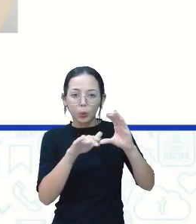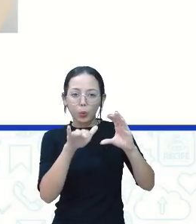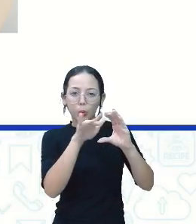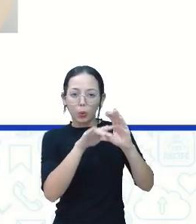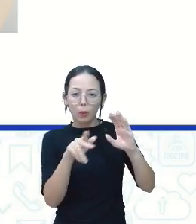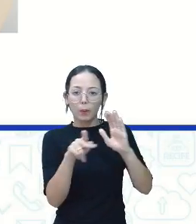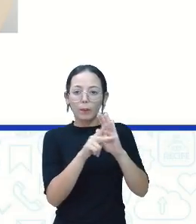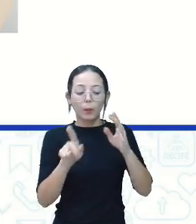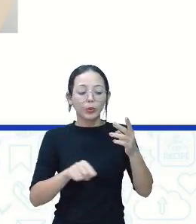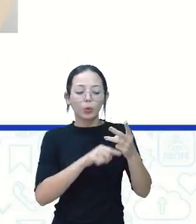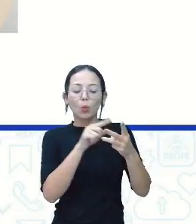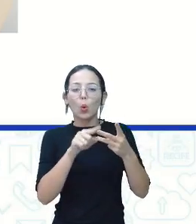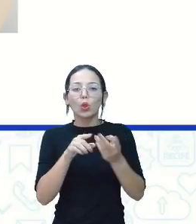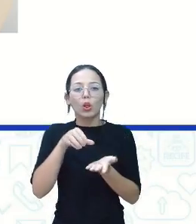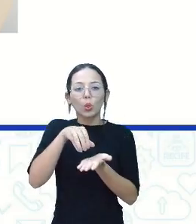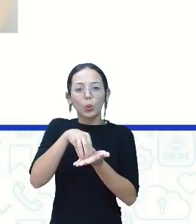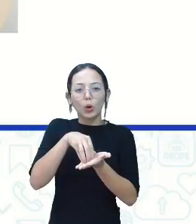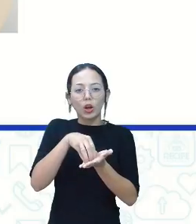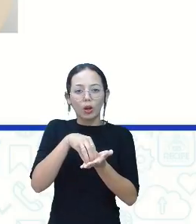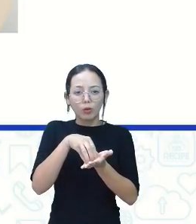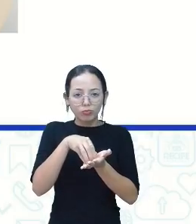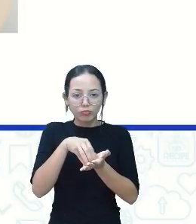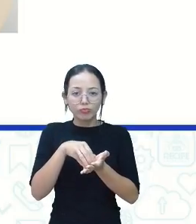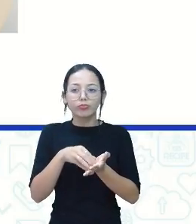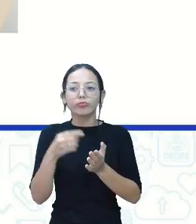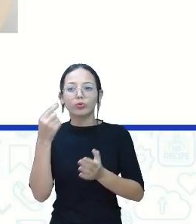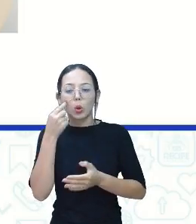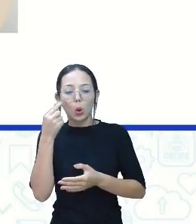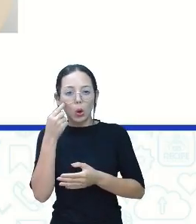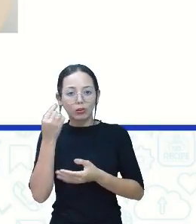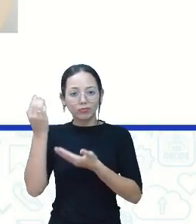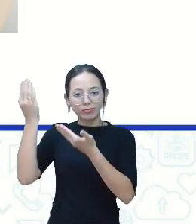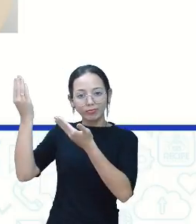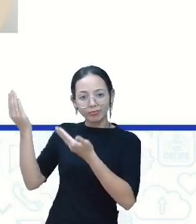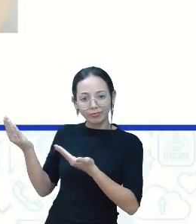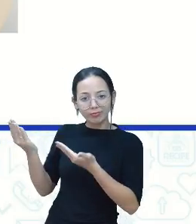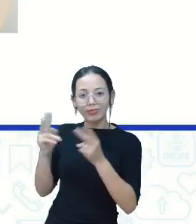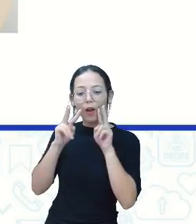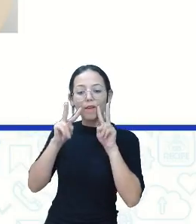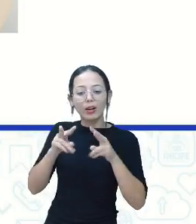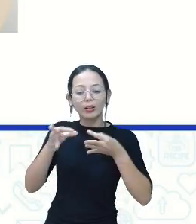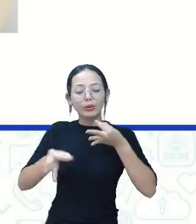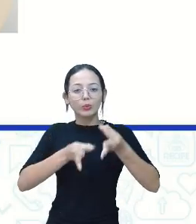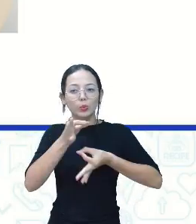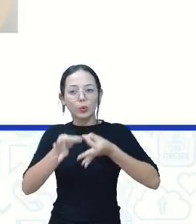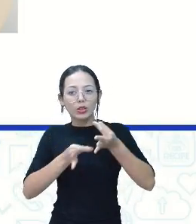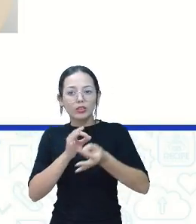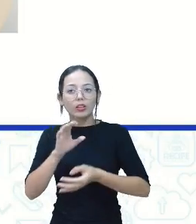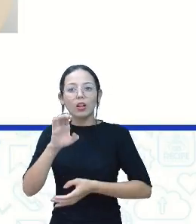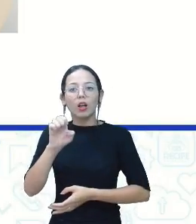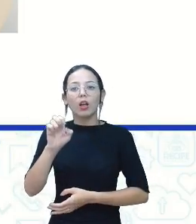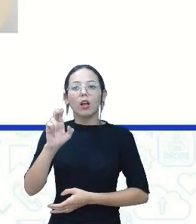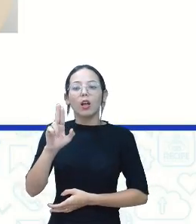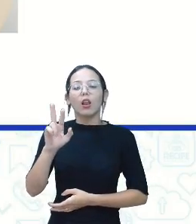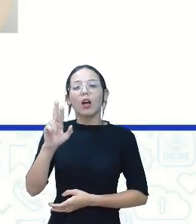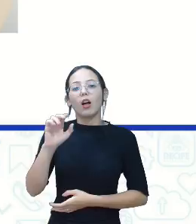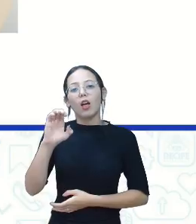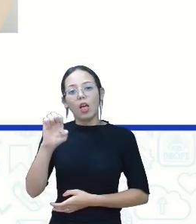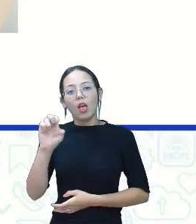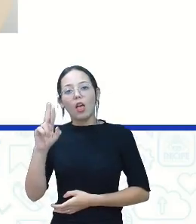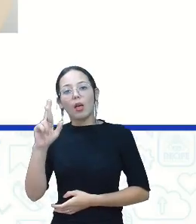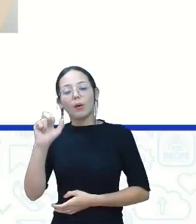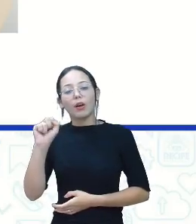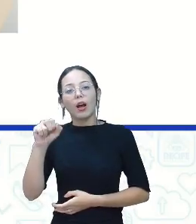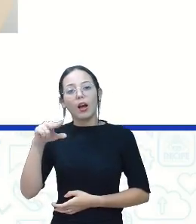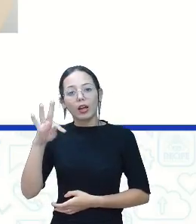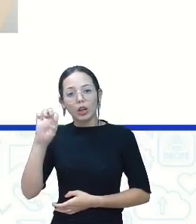citoplasma e o núcleo. Então, aqui nós estamos vendo uma célula eucarionte.